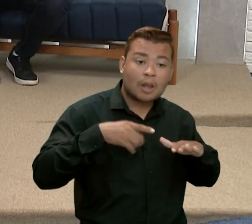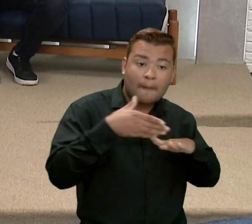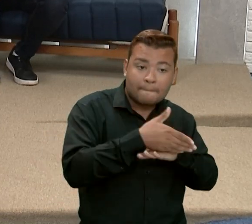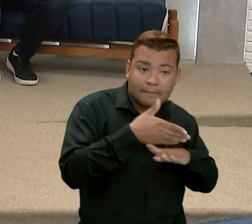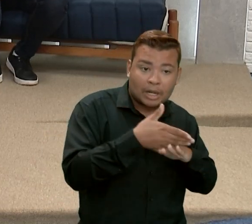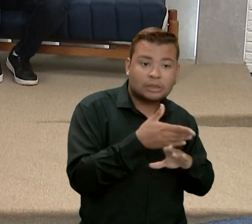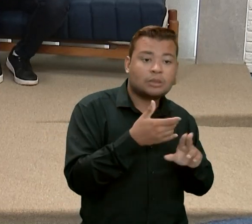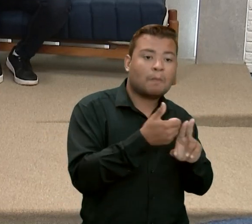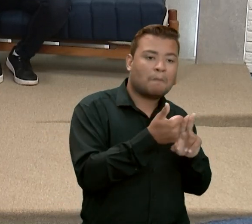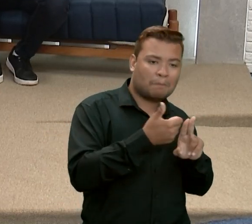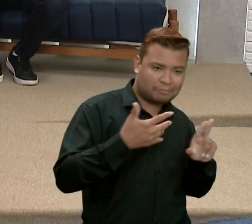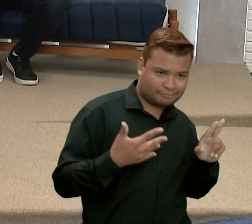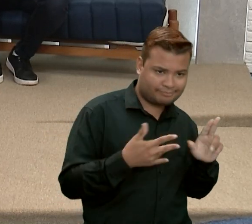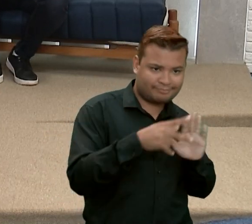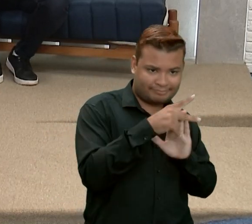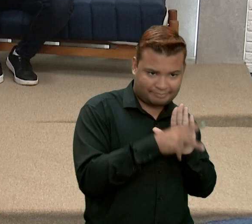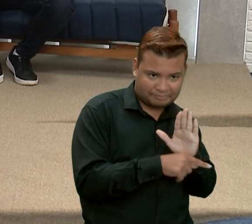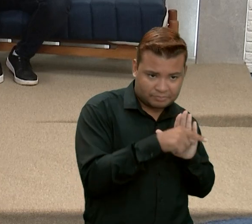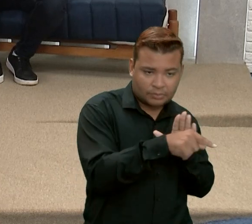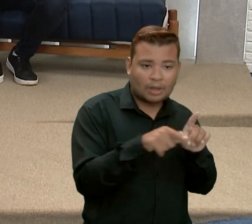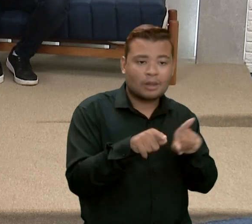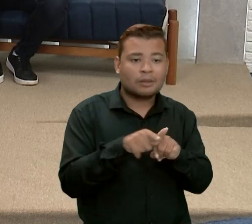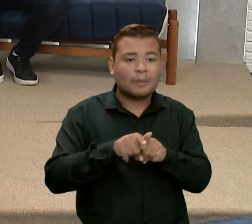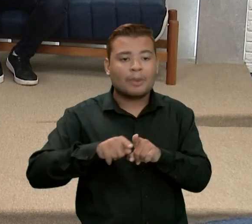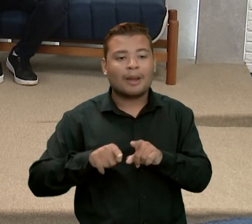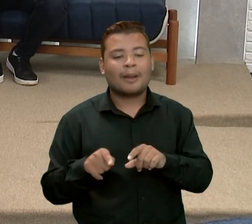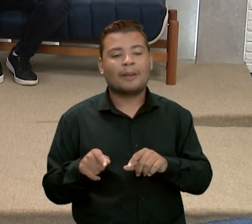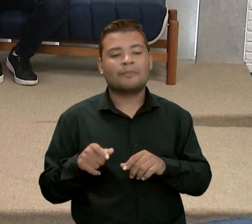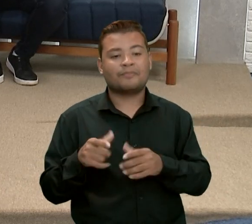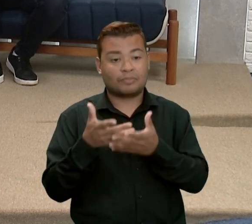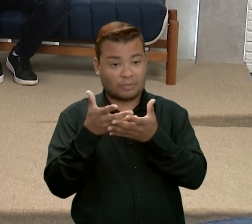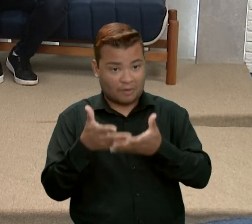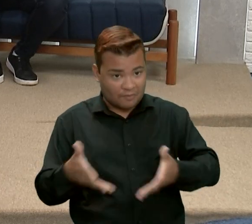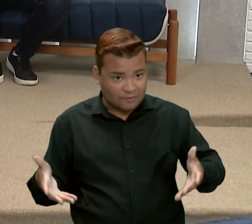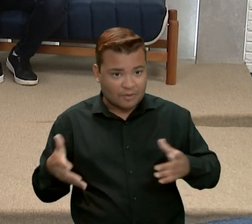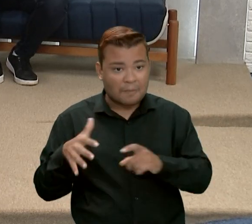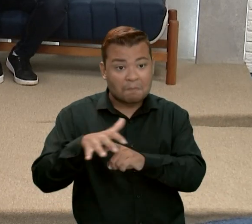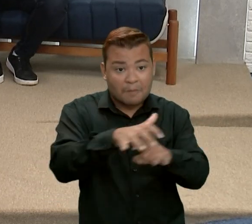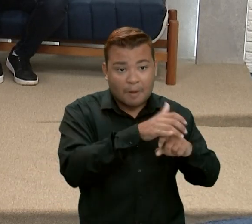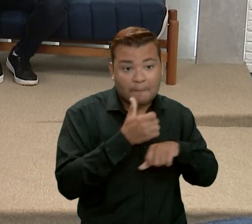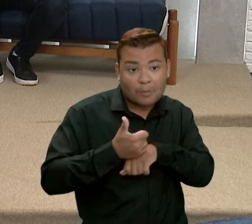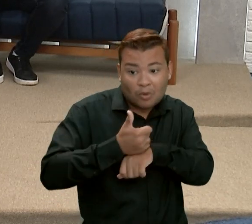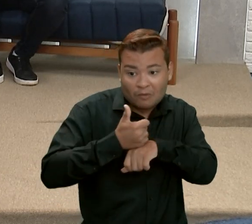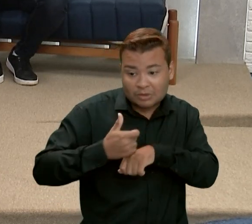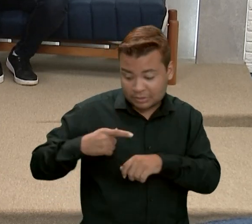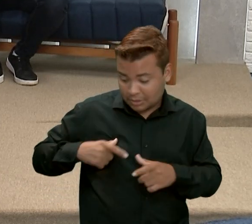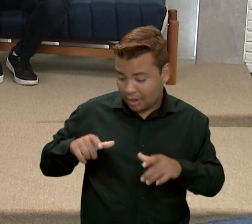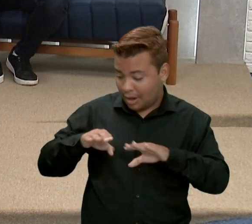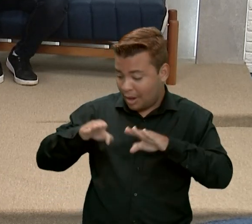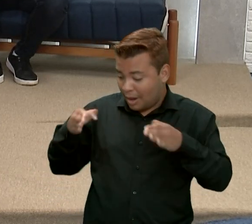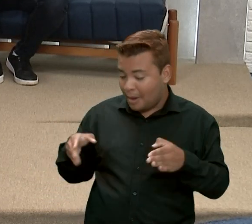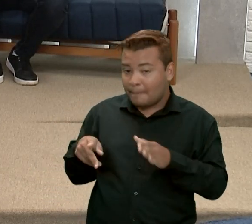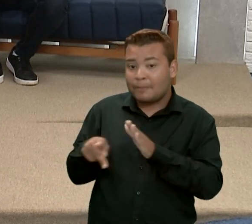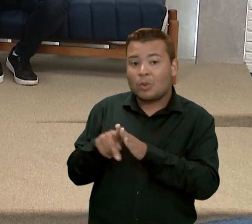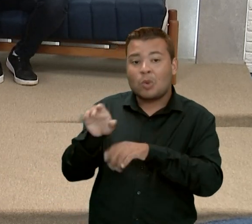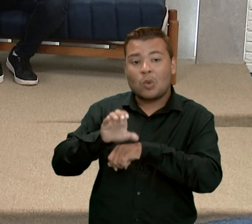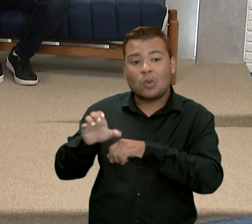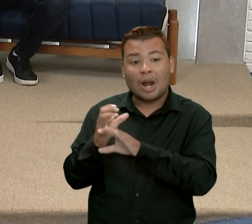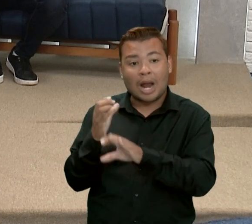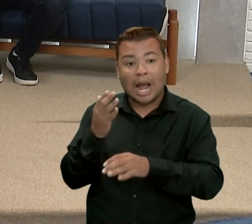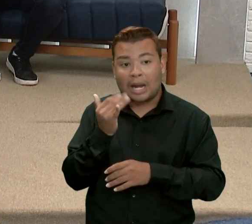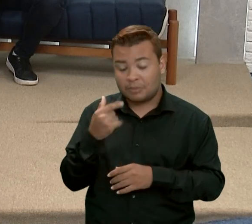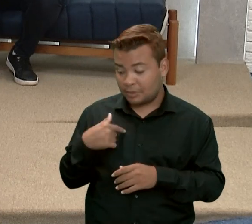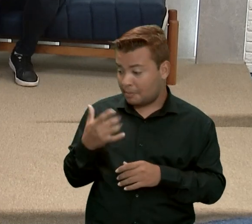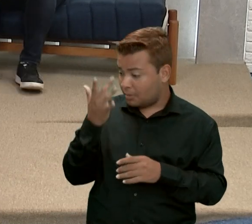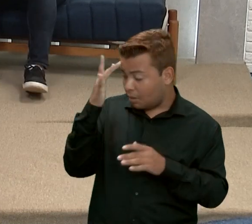de extensão ou, por exemplo, no Espaço das Profissões desse ano, foi uma mesa muito chamativa do curso de Engenharia de Alimentos, essa possibilidade.